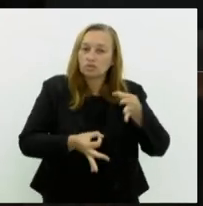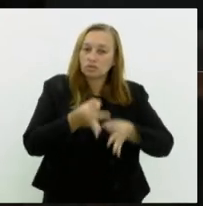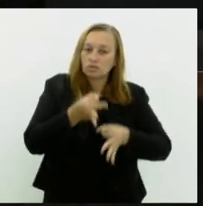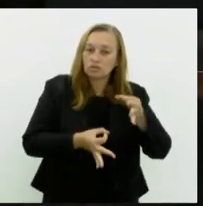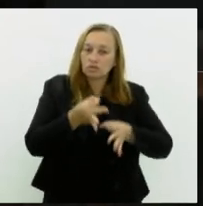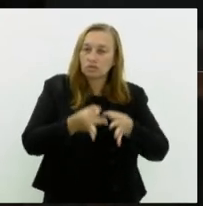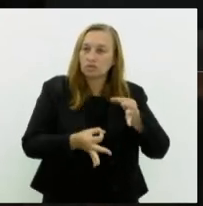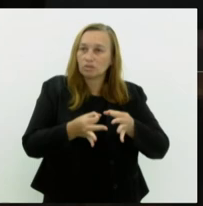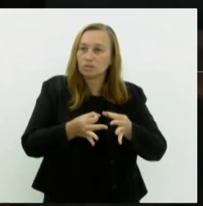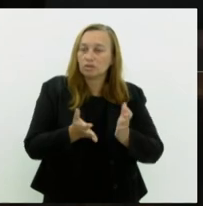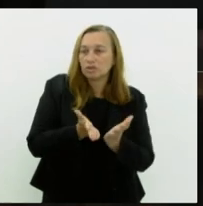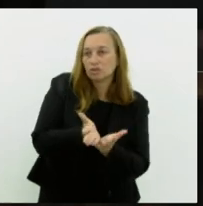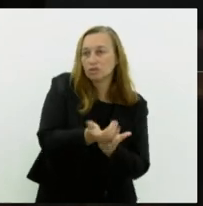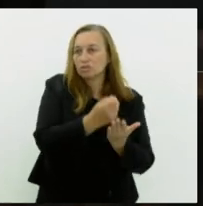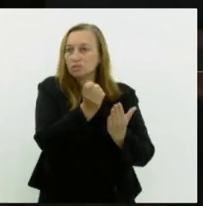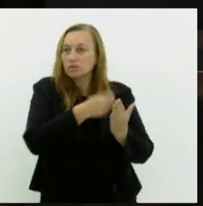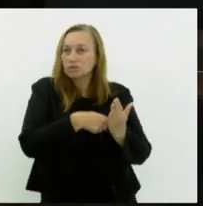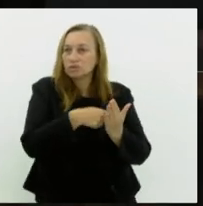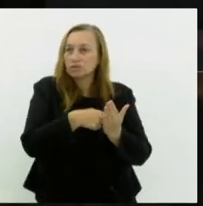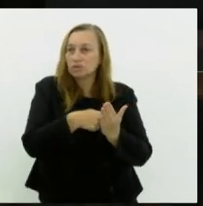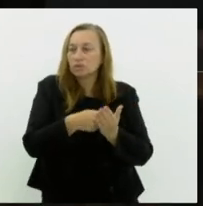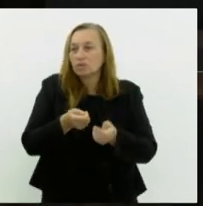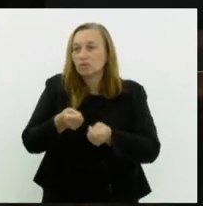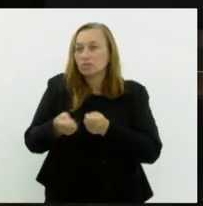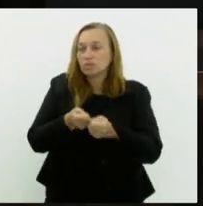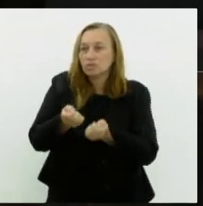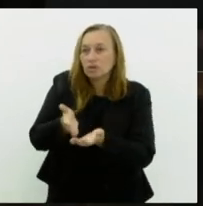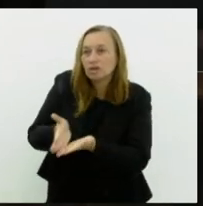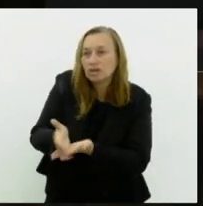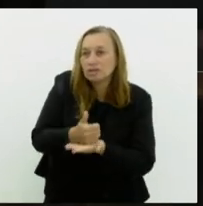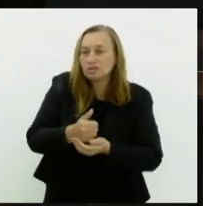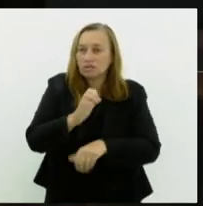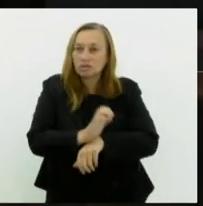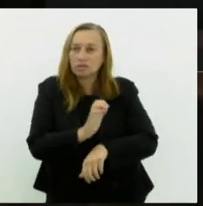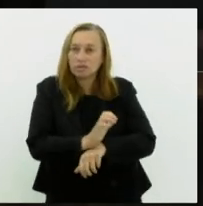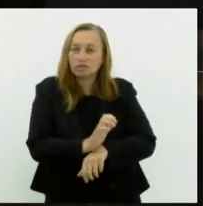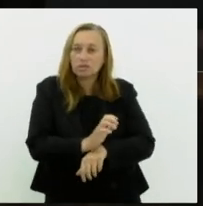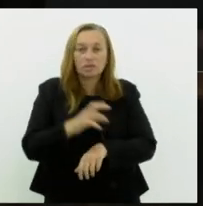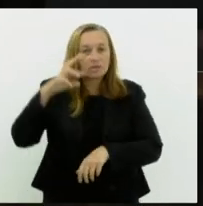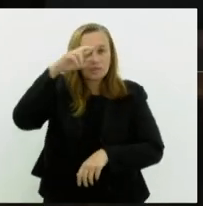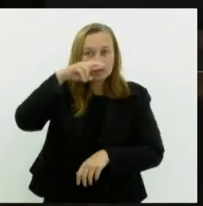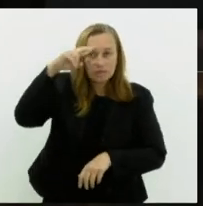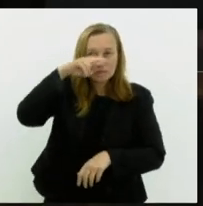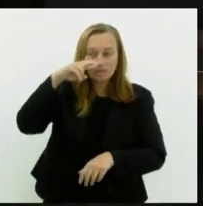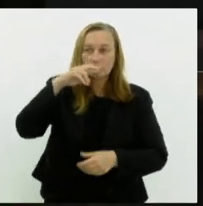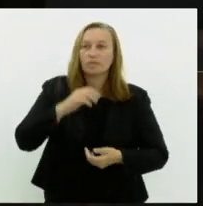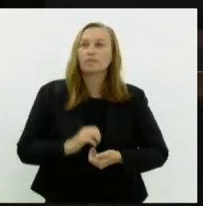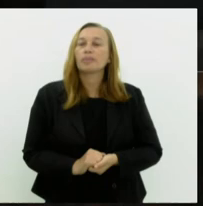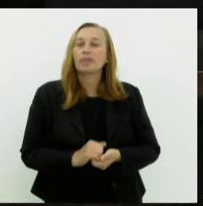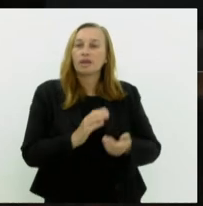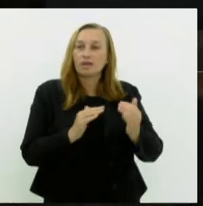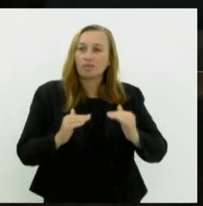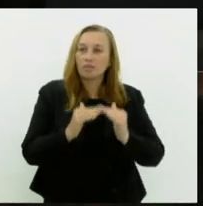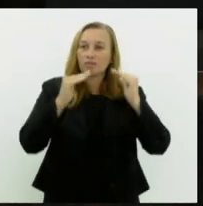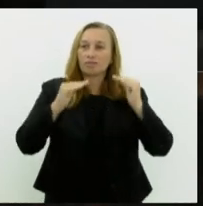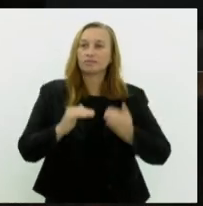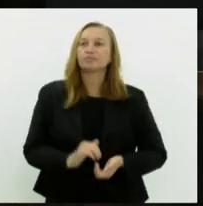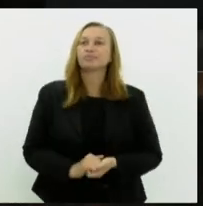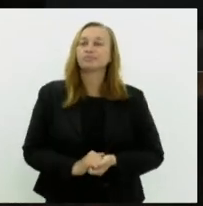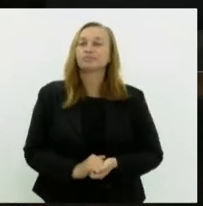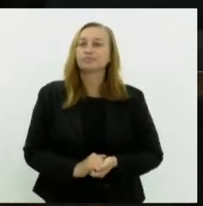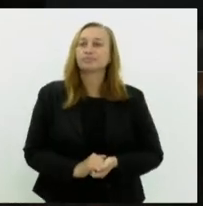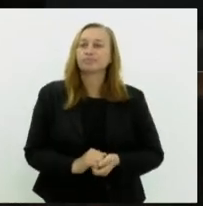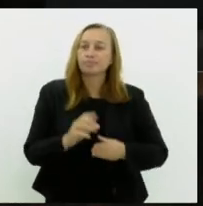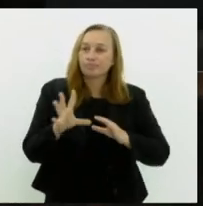de Tributação, Controle de Arrecadação Estadual e de Fiscalização dos Tributos Estaduais, favorável. com